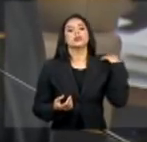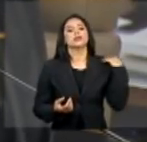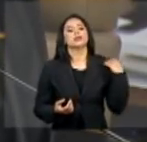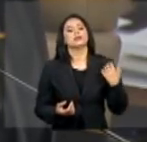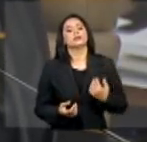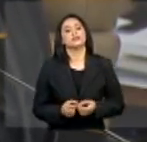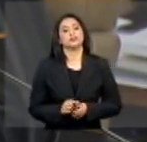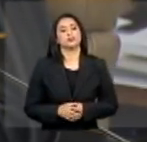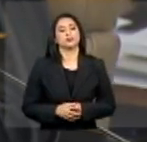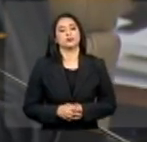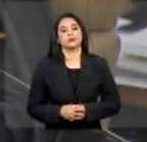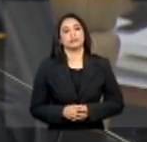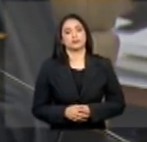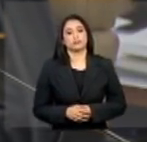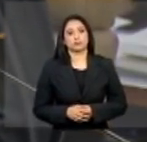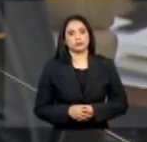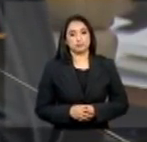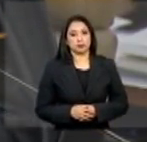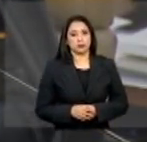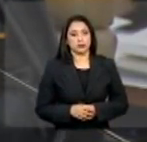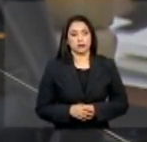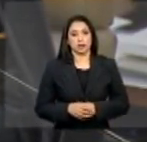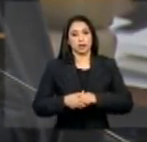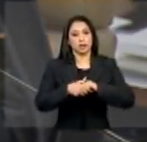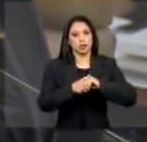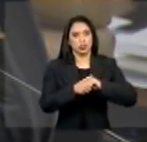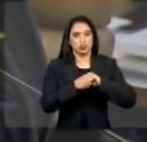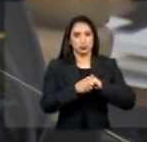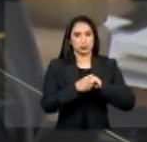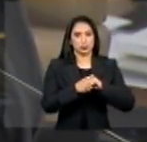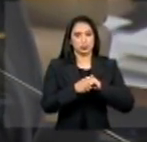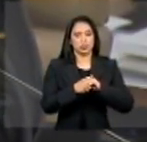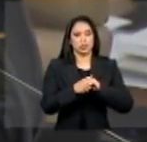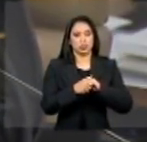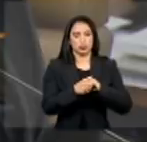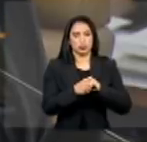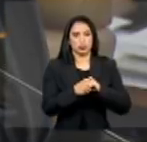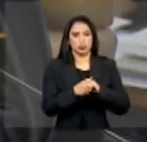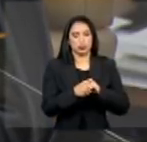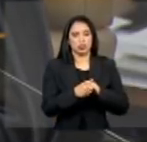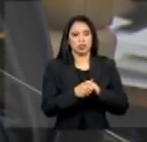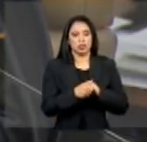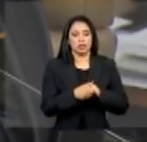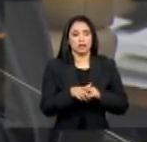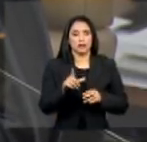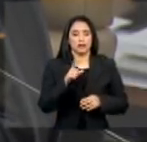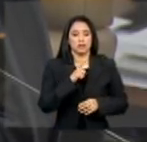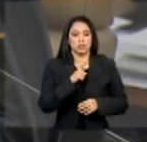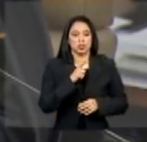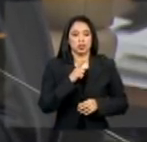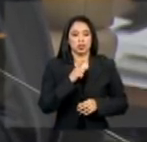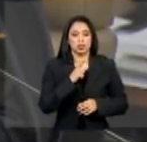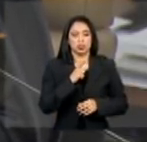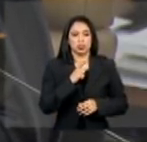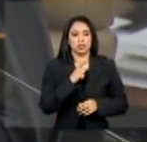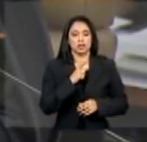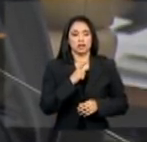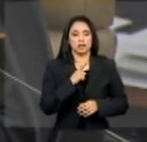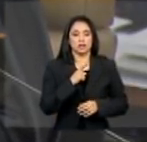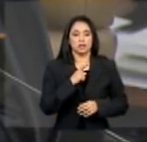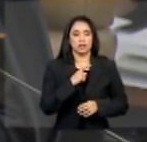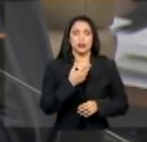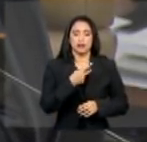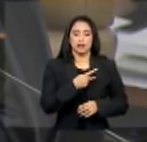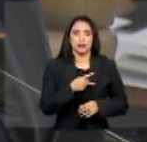início se o presidente os cumprimentos que foram externadas pelo nosso iminente